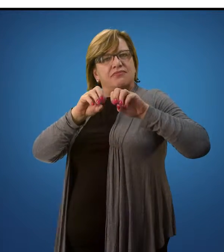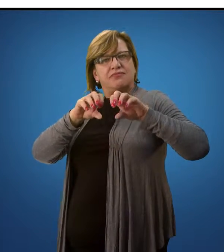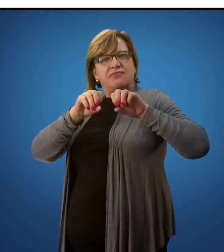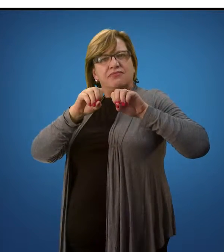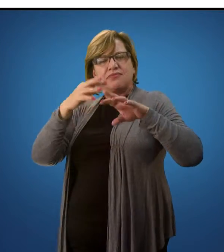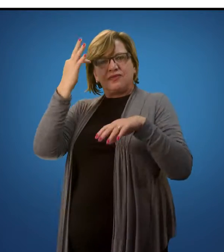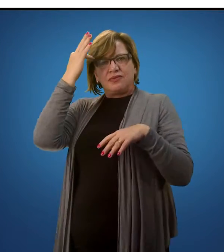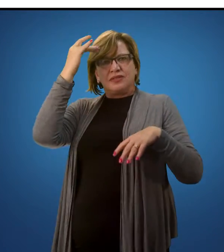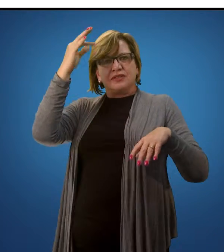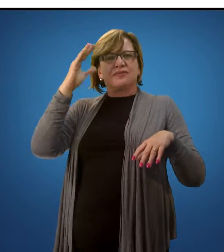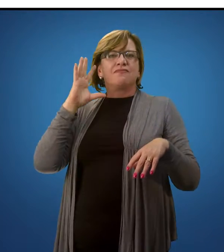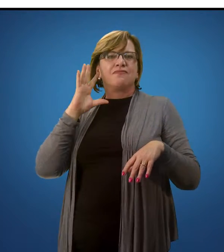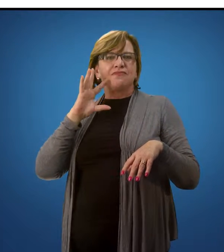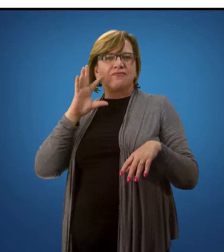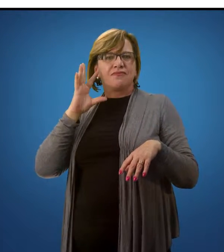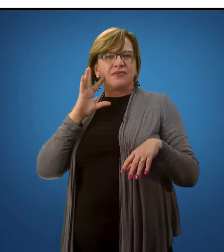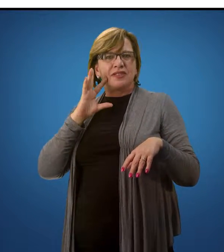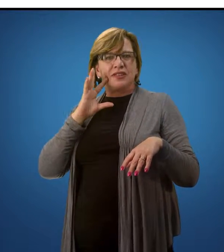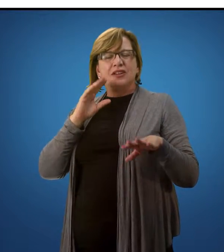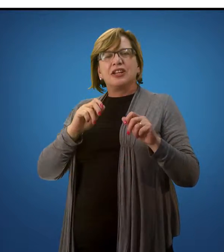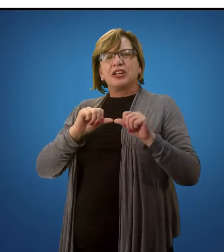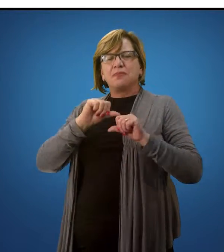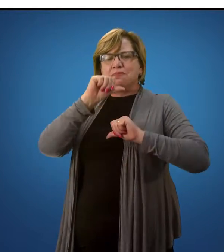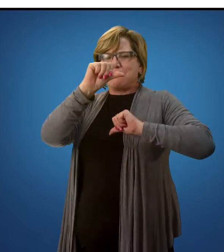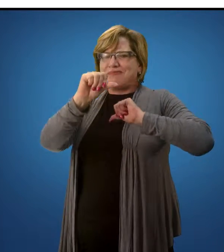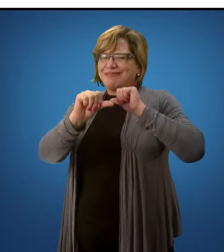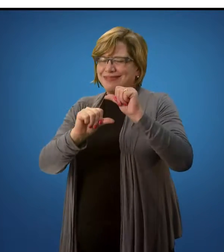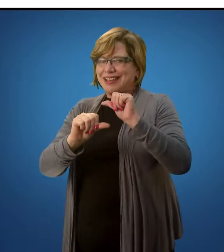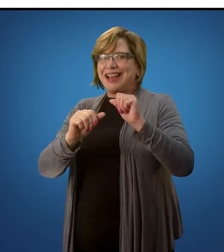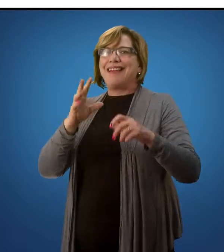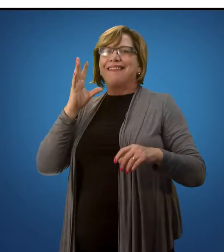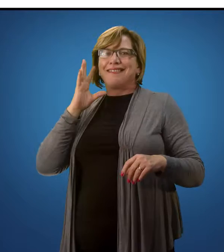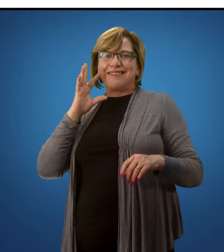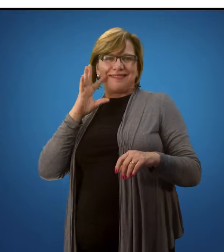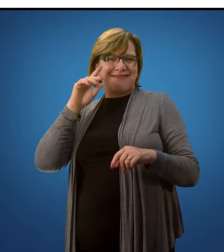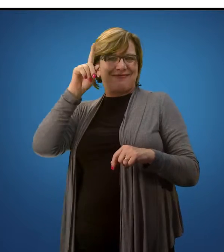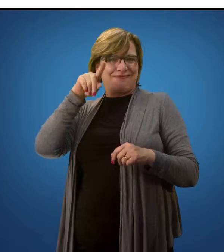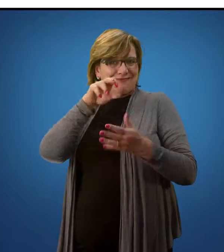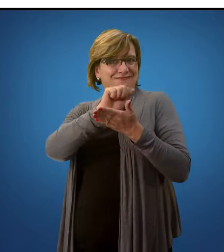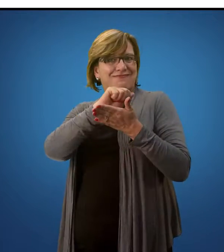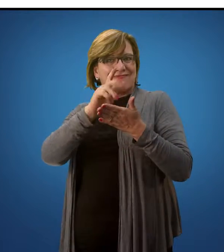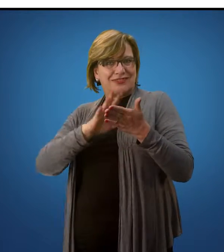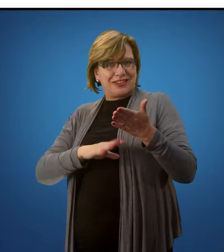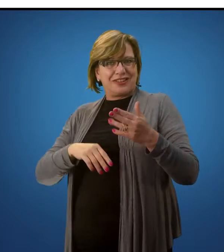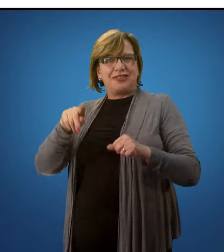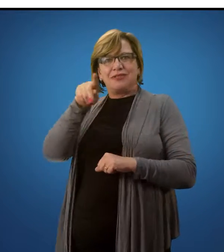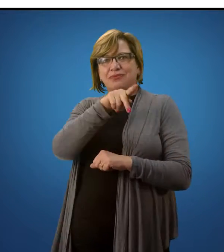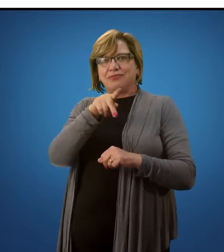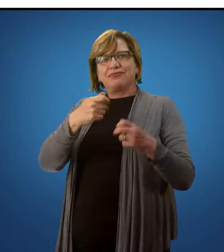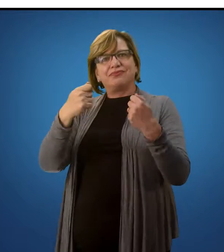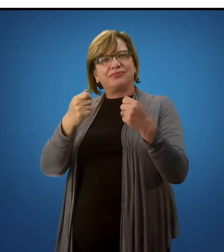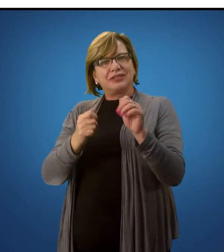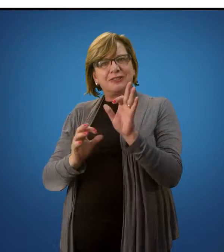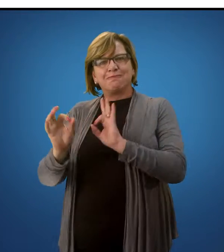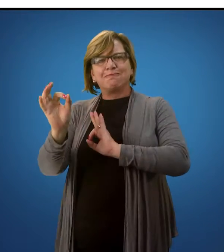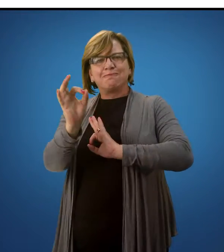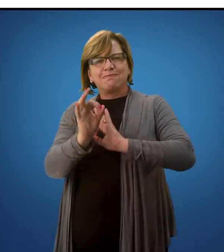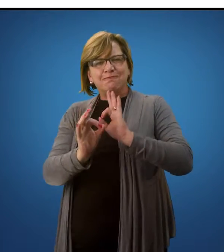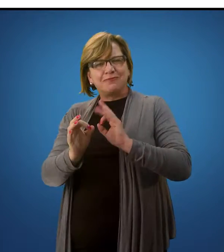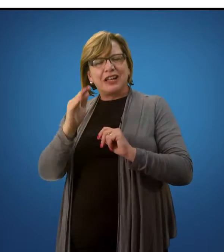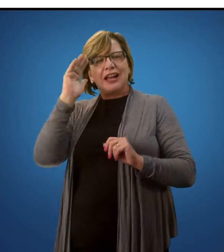algo atrativo né e para se transformar a uma filosofia e uma atividade atrativa o professor tem que compreender